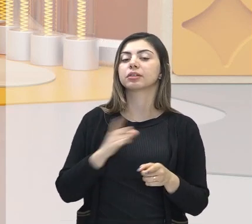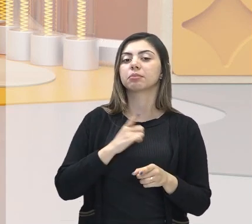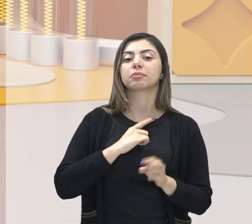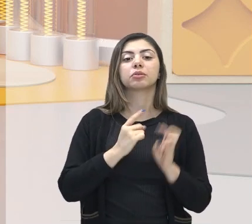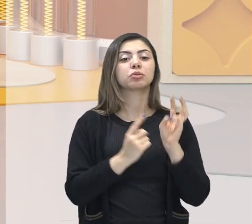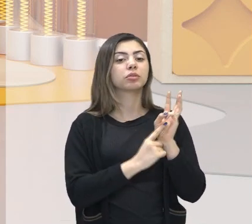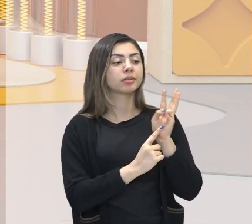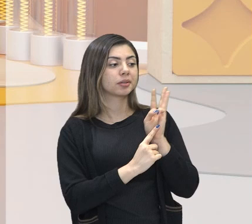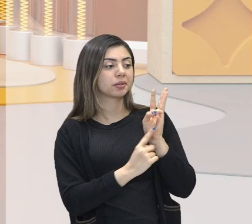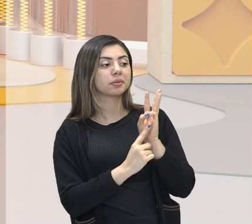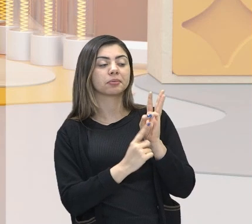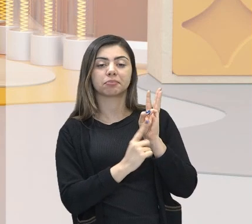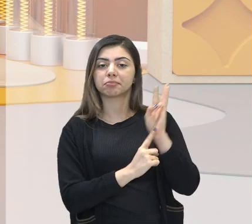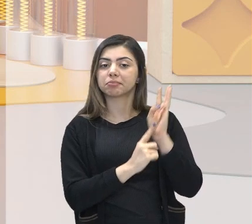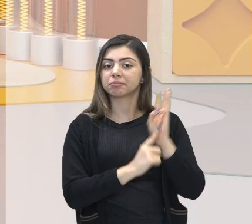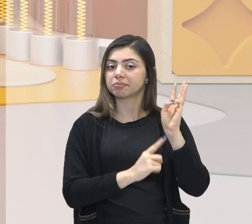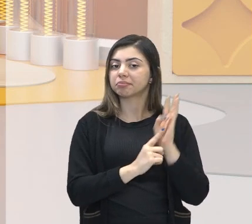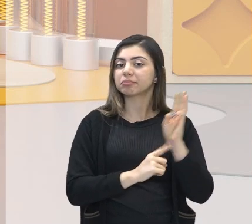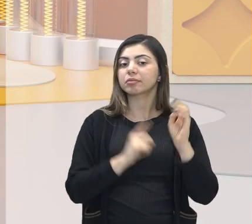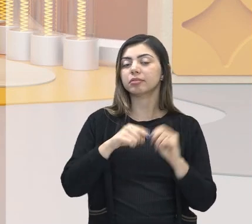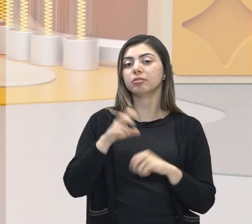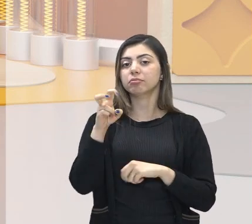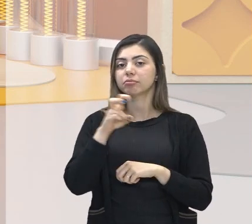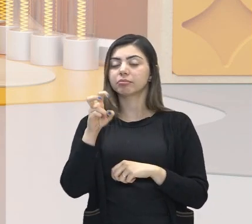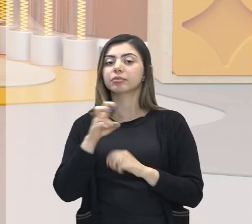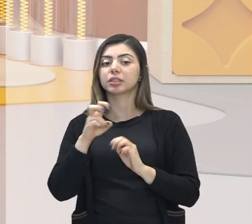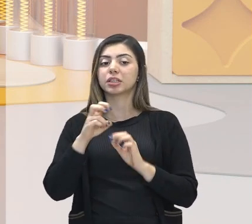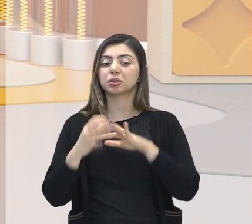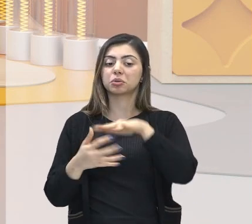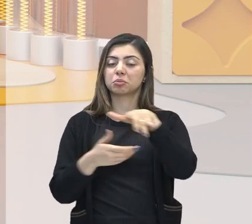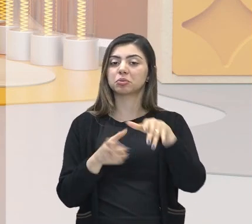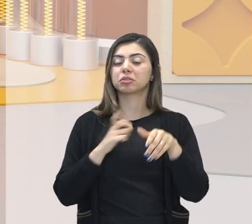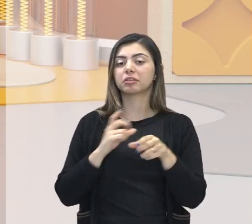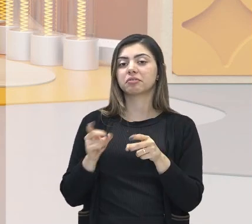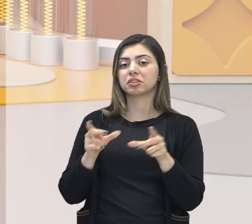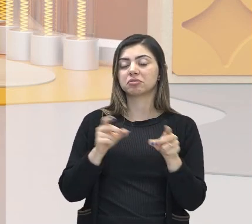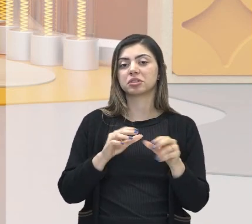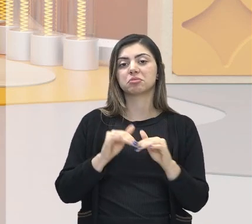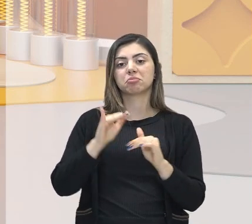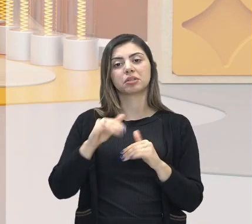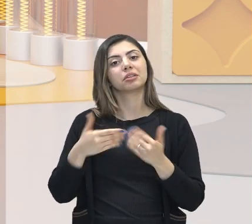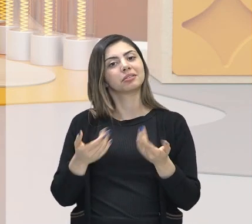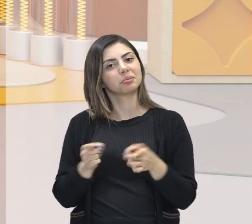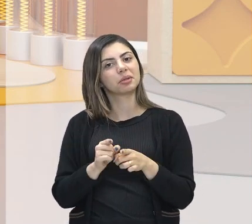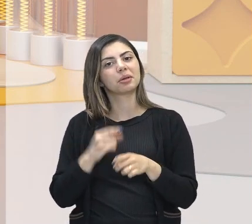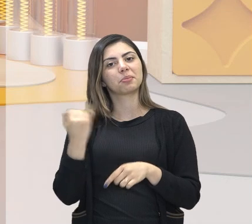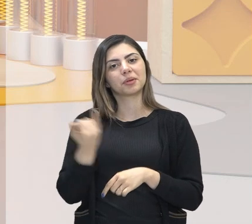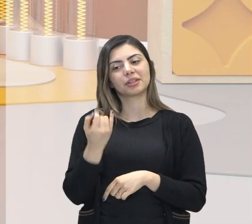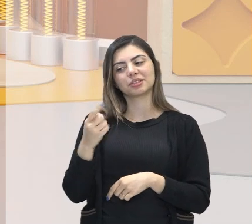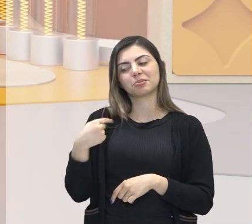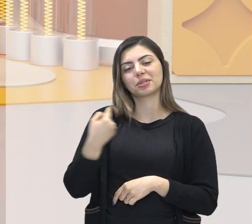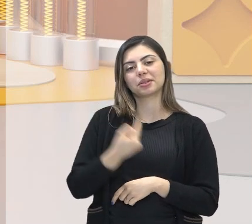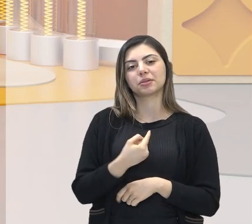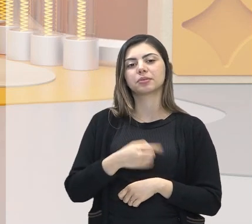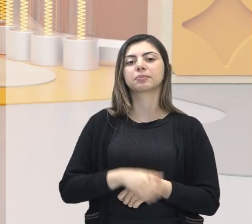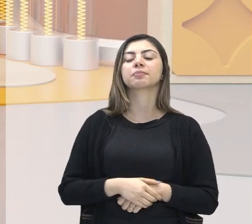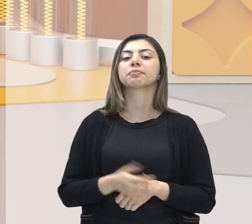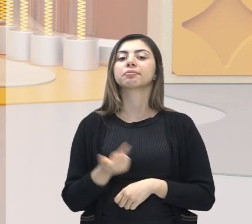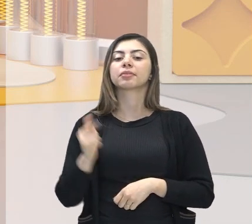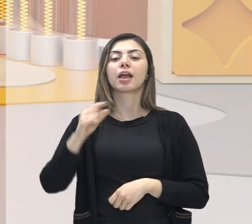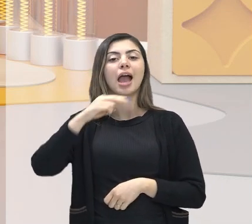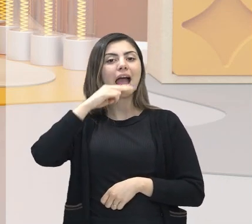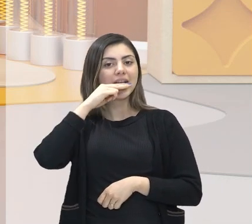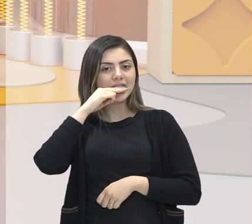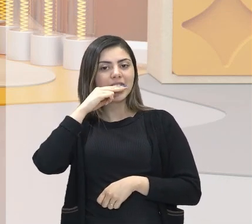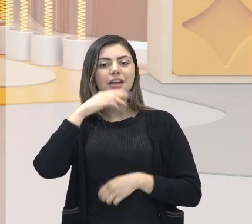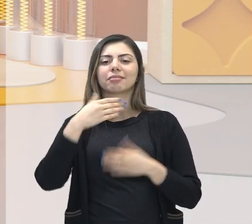do trigo, né? O quinto maior exportador mundial de trigo, inclusive importante para a gente, né? A gente tem também a cana-de-açúcar,